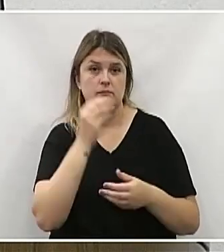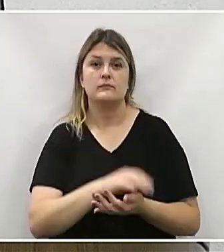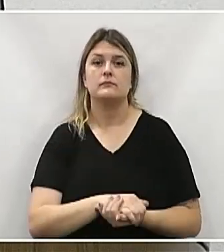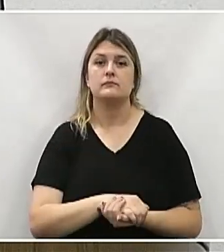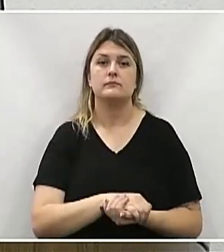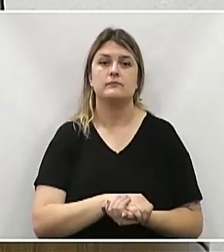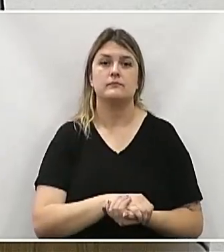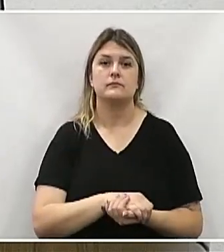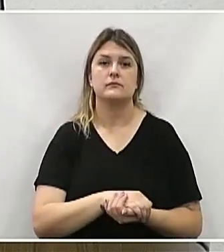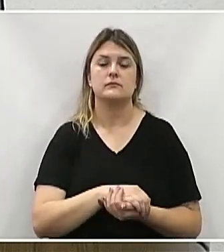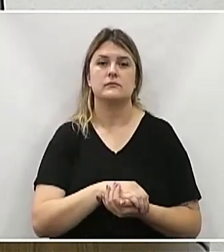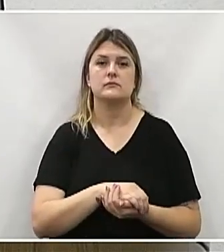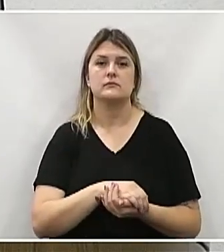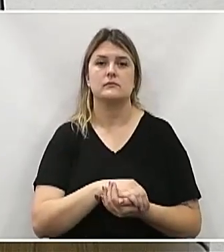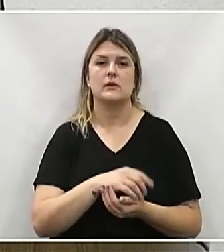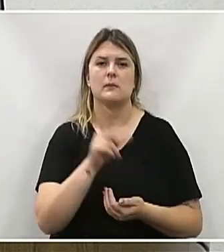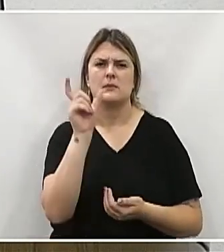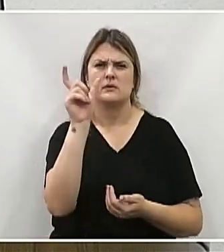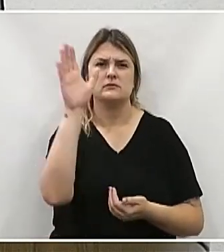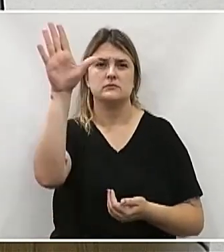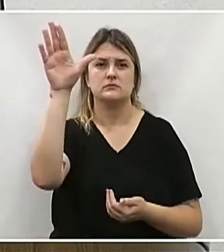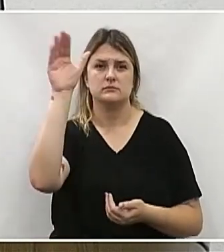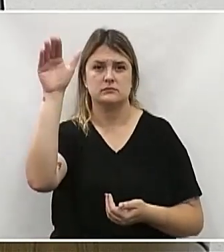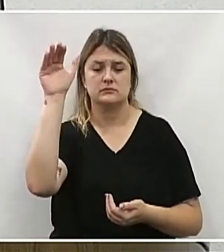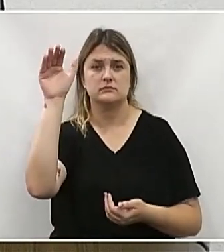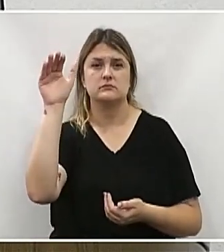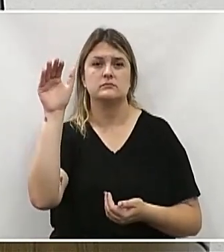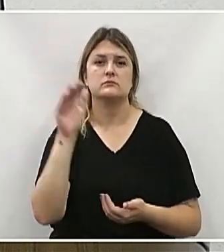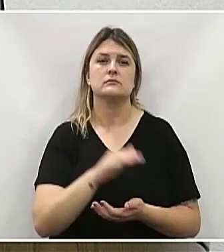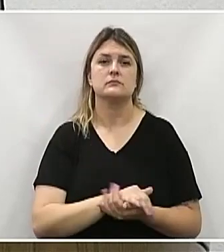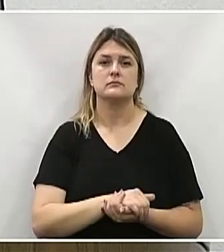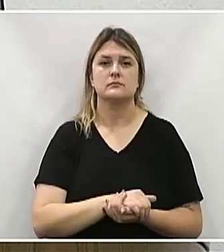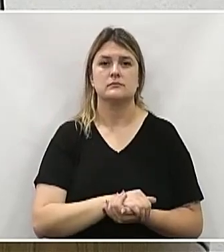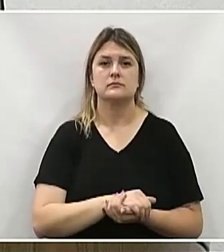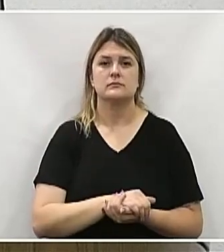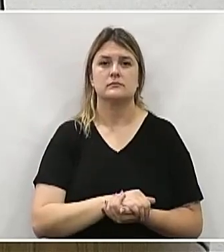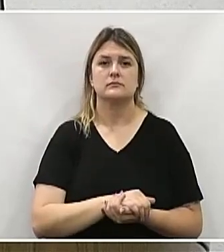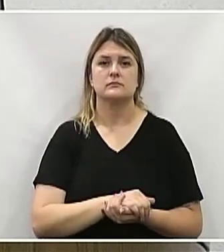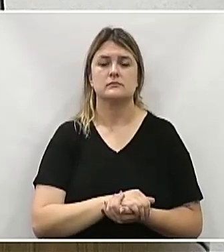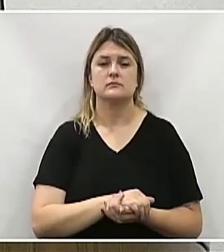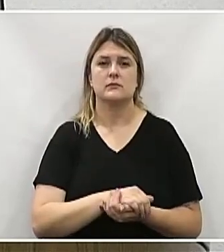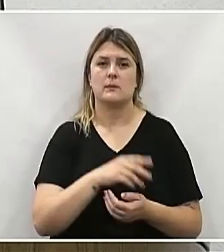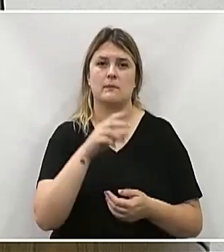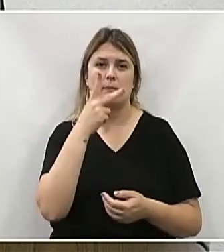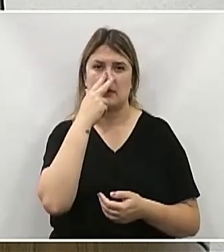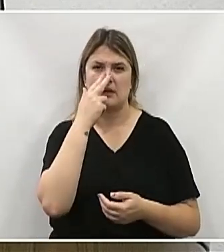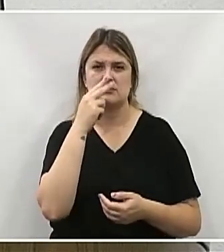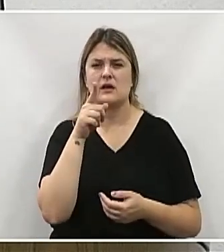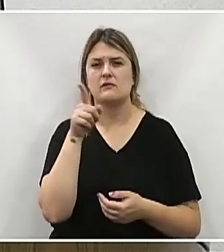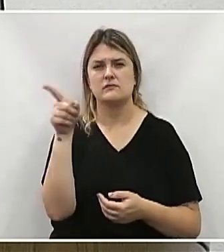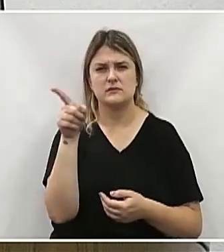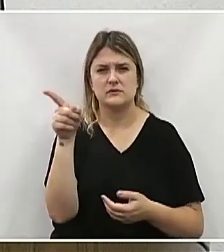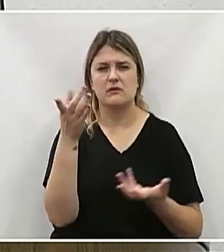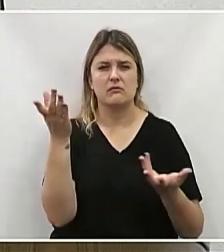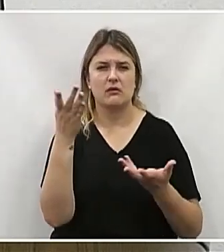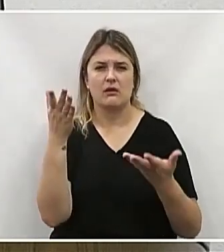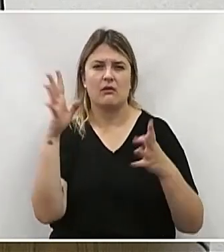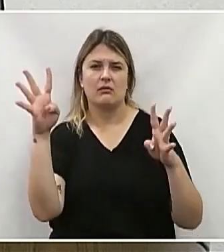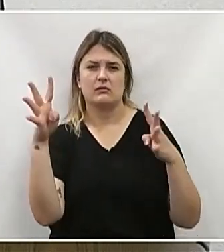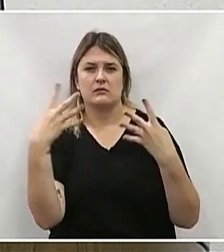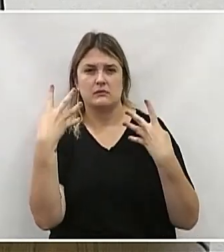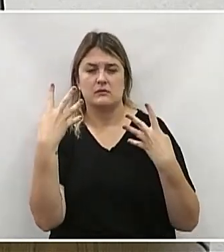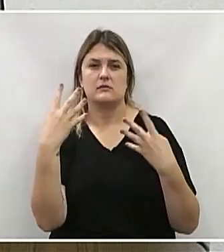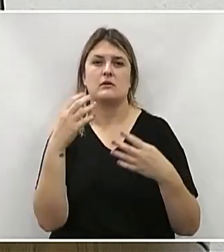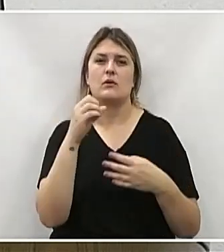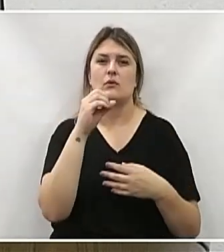tentativa normalmente é chamado de alguma questão que foi chamada atenção é tá querendo chamar atenção são vários